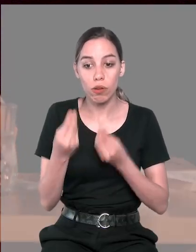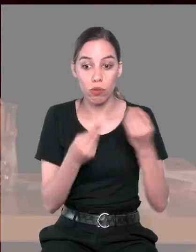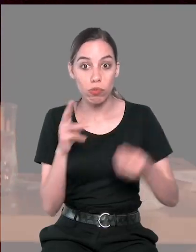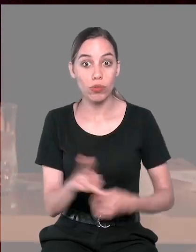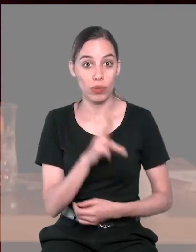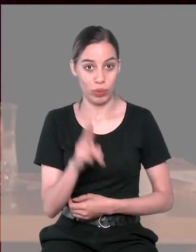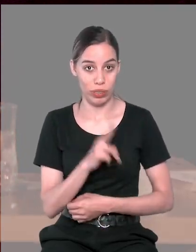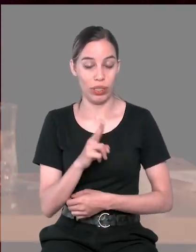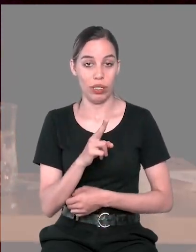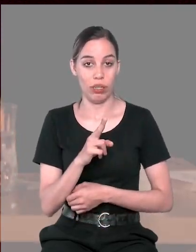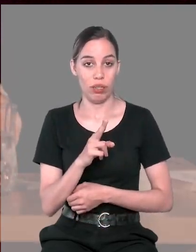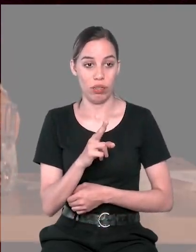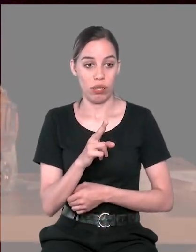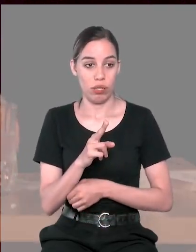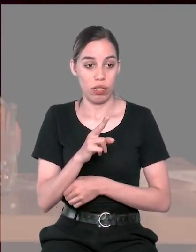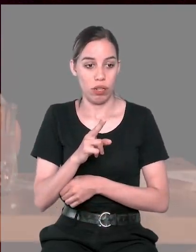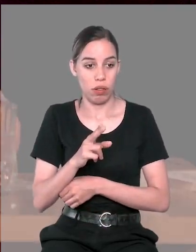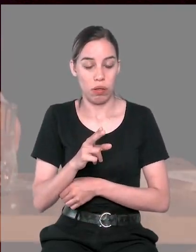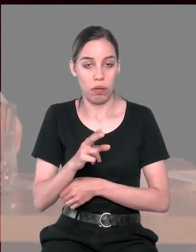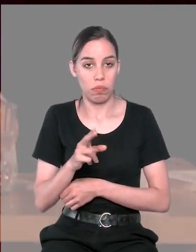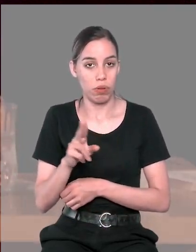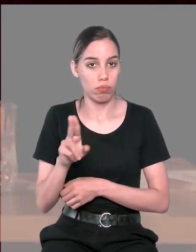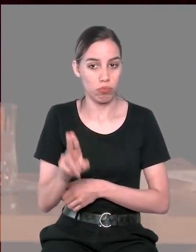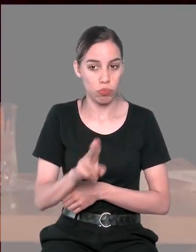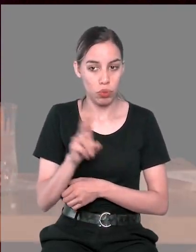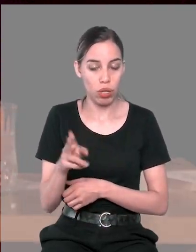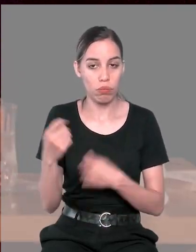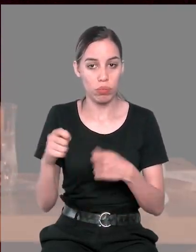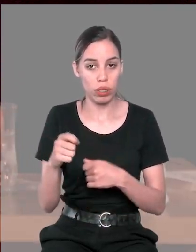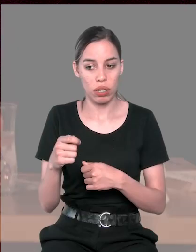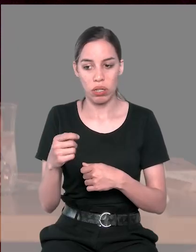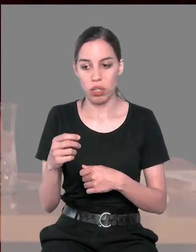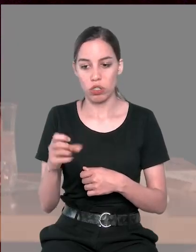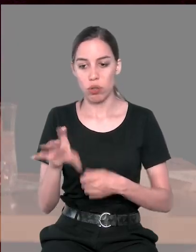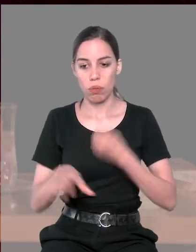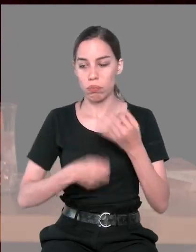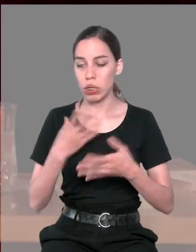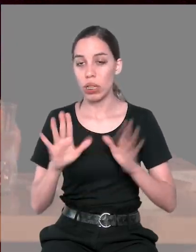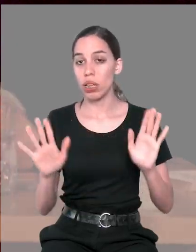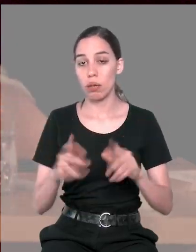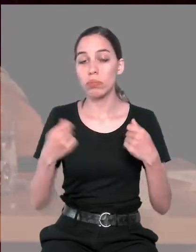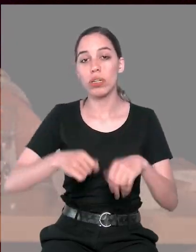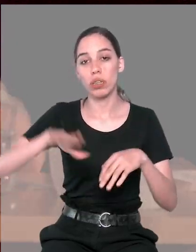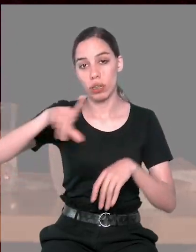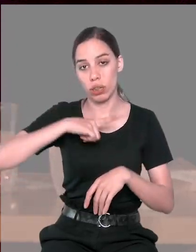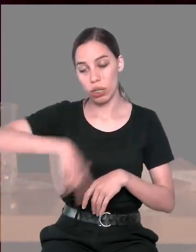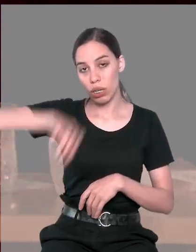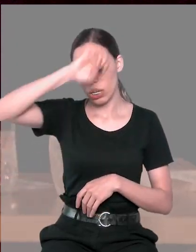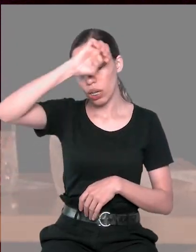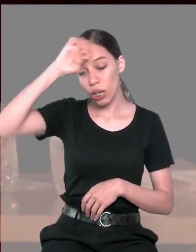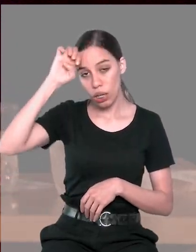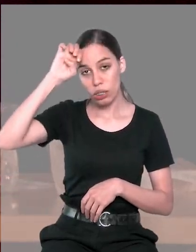precisa mudar, não basta você ter uma poética, você precisa ter uma ética e pensar uma política dessas camadas heterogêneas